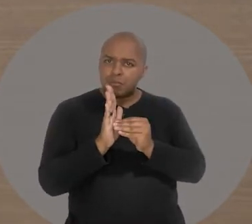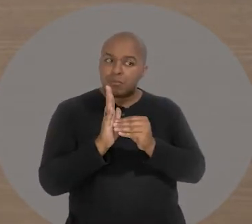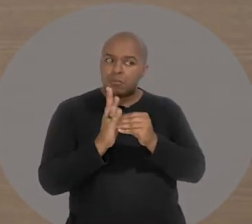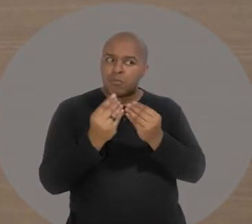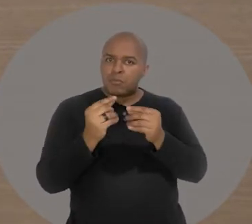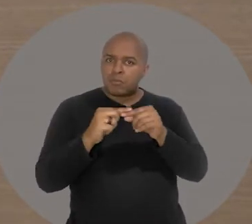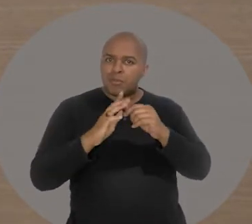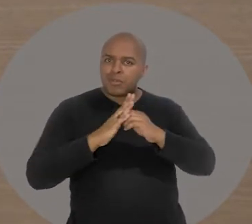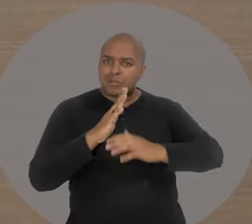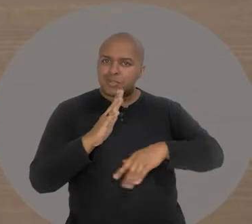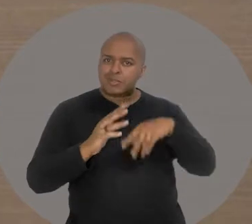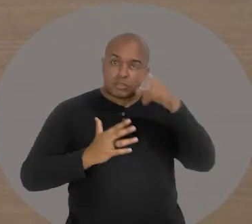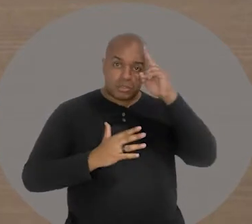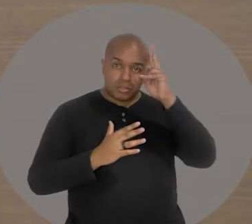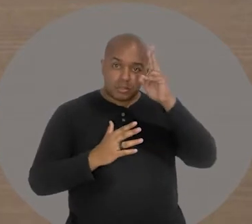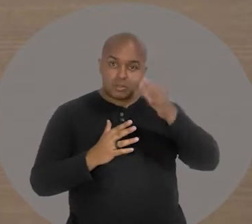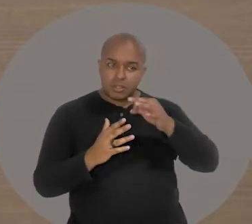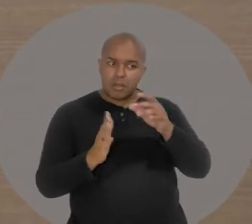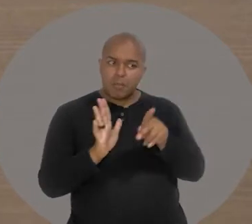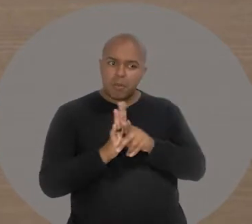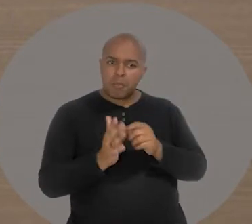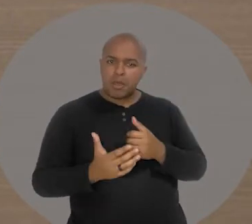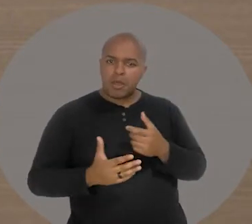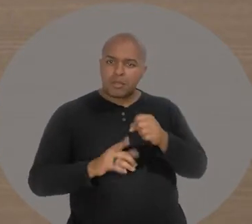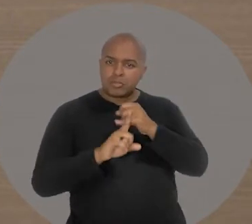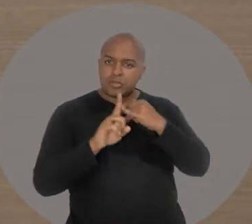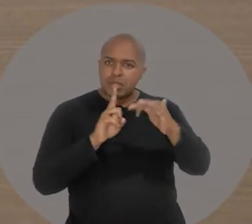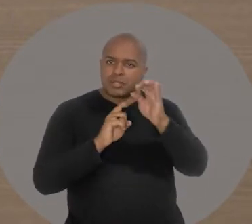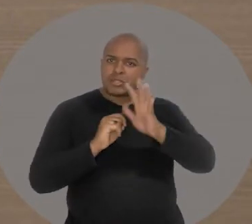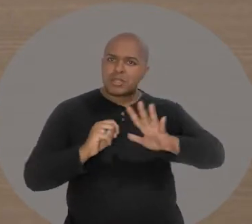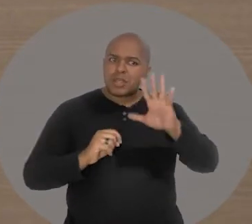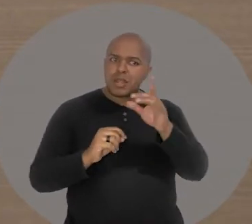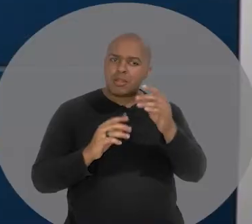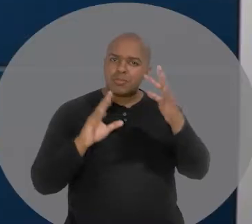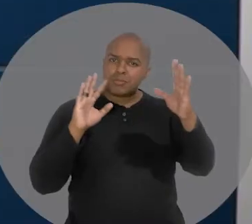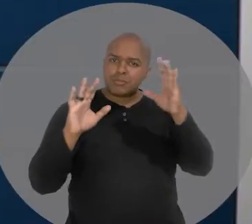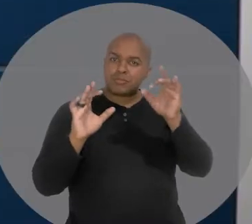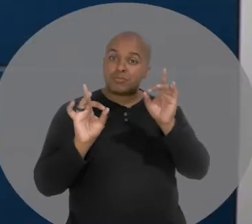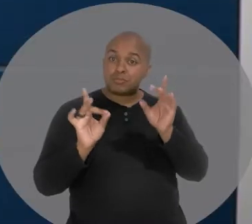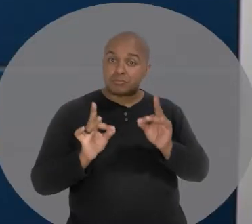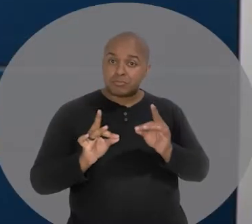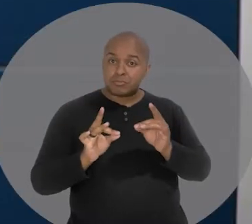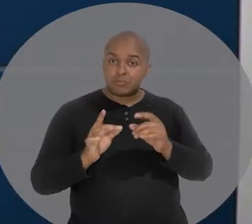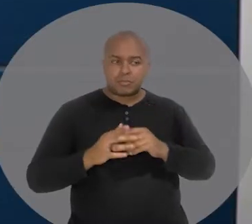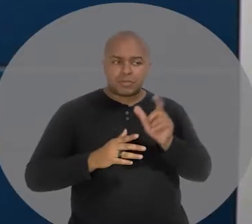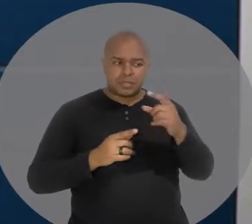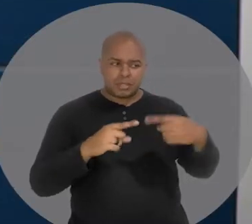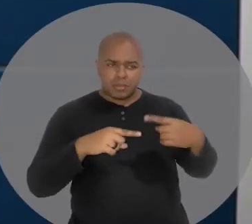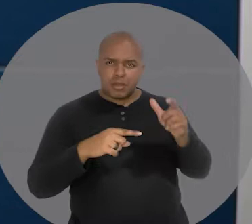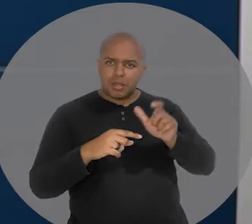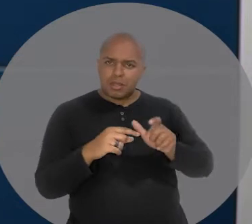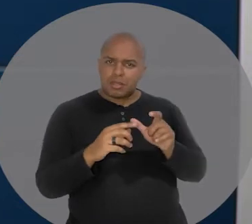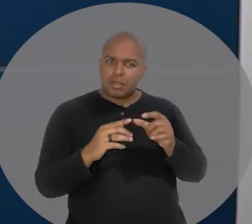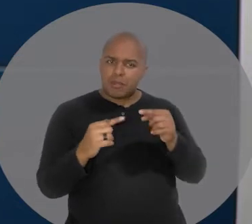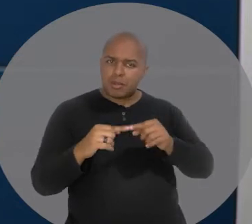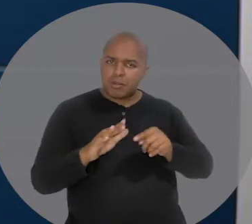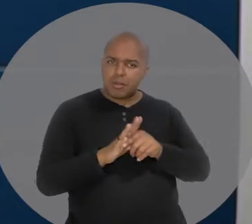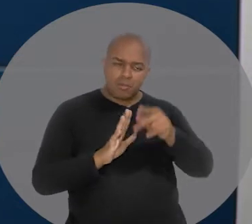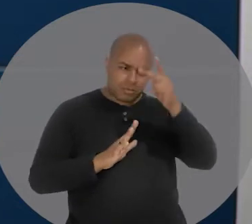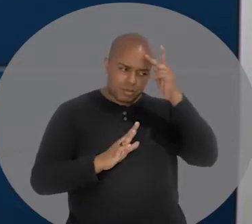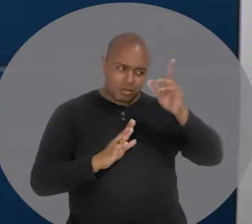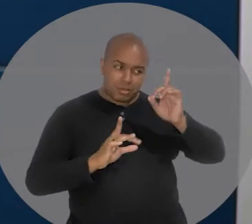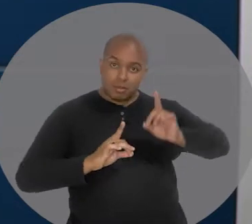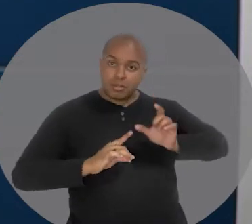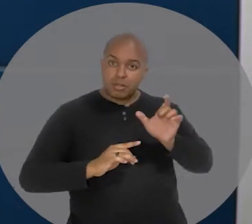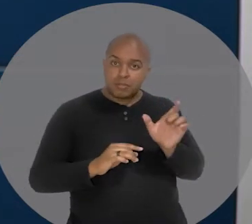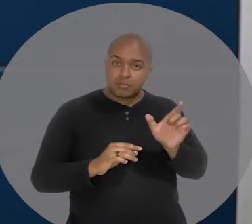tarefas históricas para a sociedade em geral e para a psicologia em especial. Esse debate em torno Kate Nascimento,